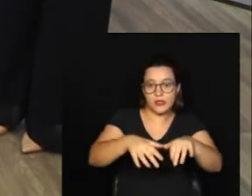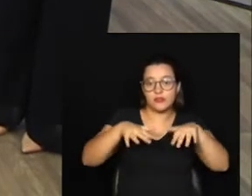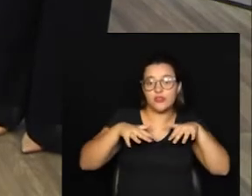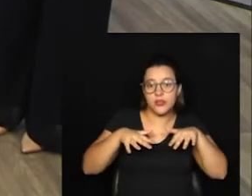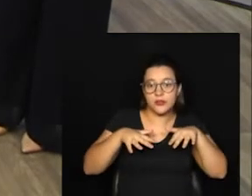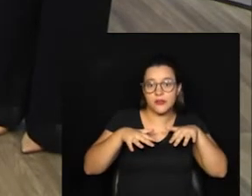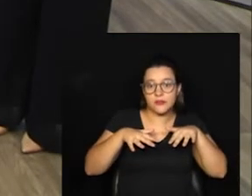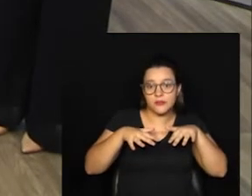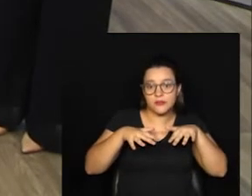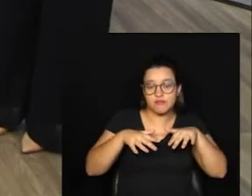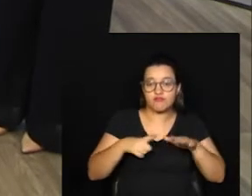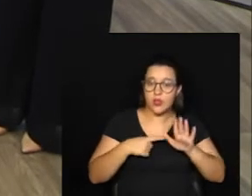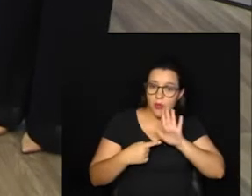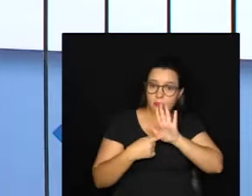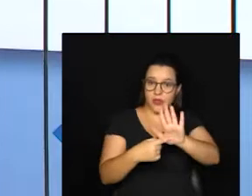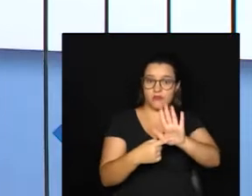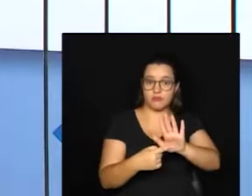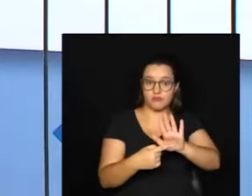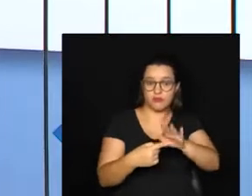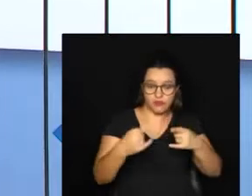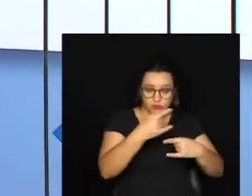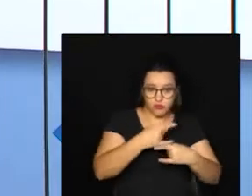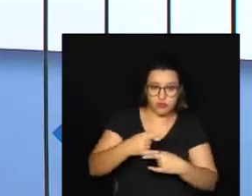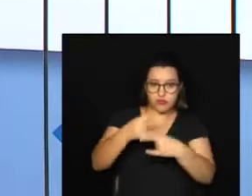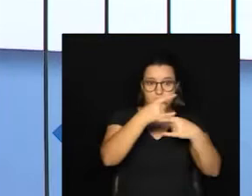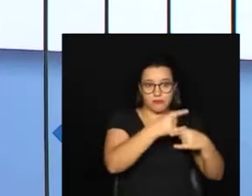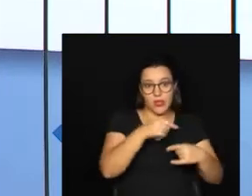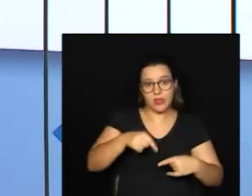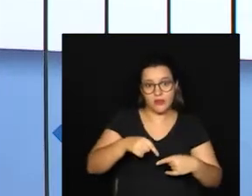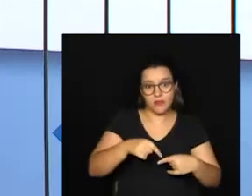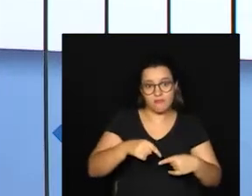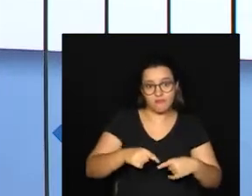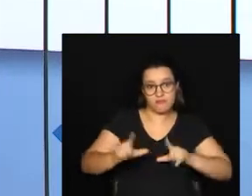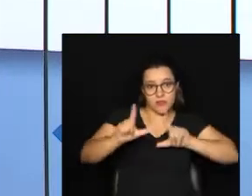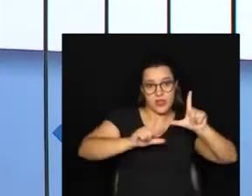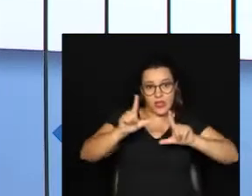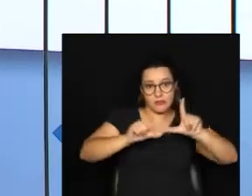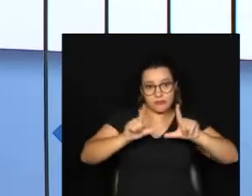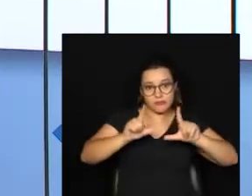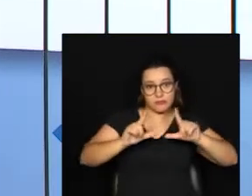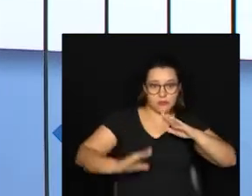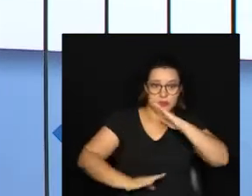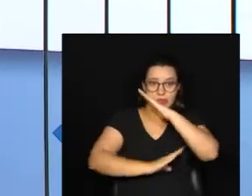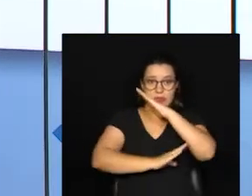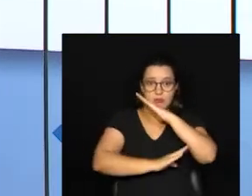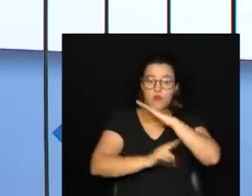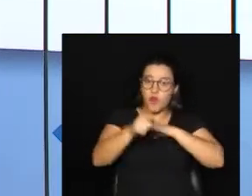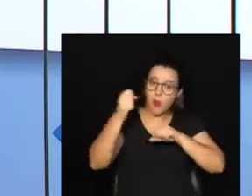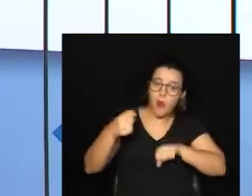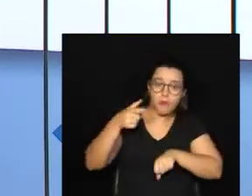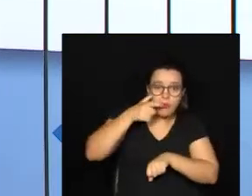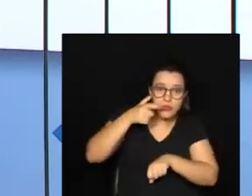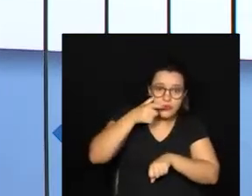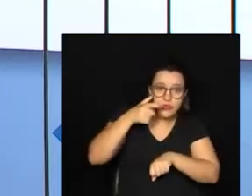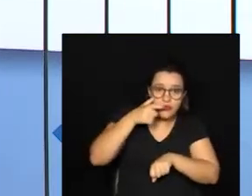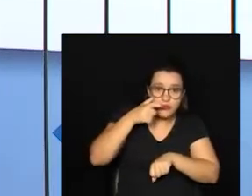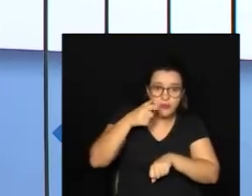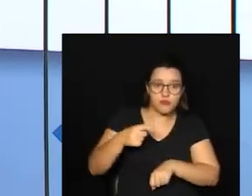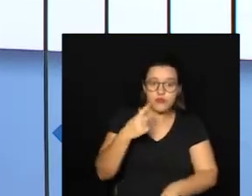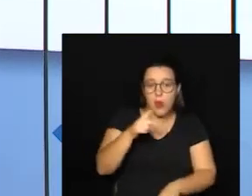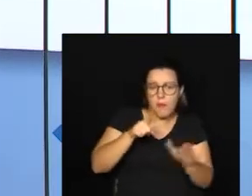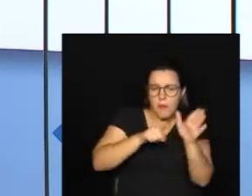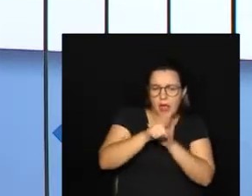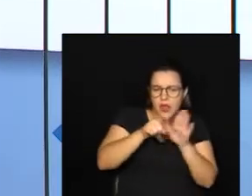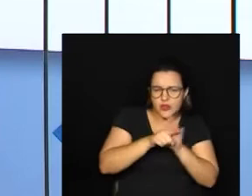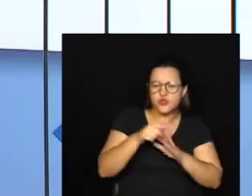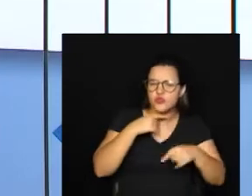ela será apresentada ao vivo, transmitida ao vivo aqui pela TV Câmara Campinas. E você aí de casa pode participar mandando a sua